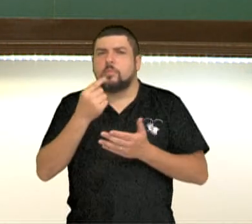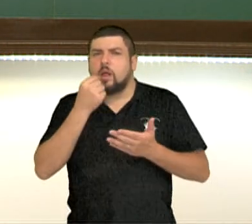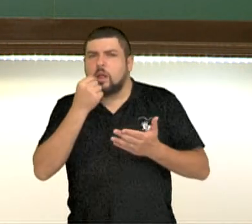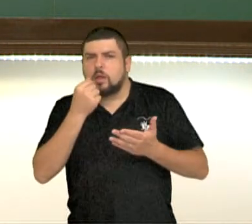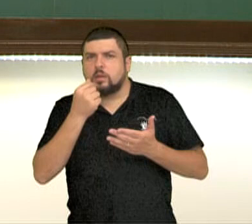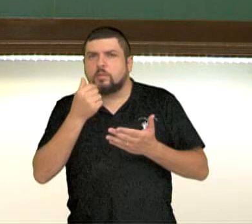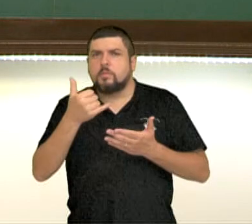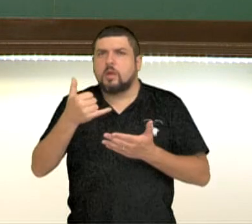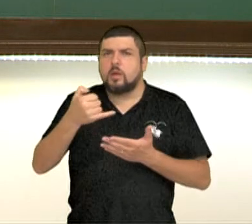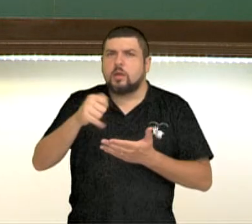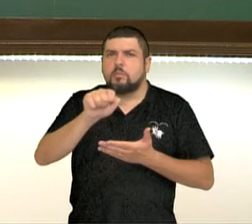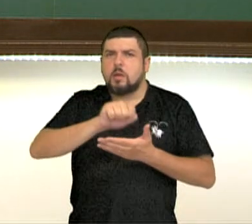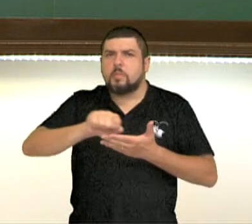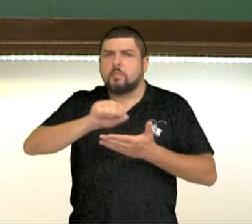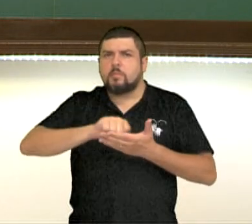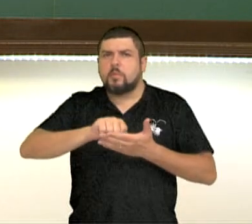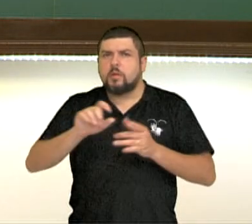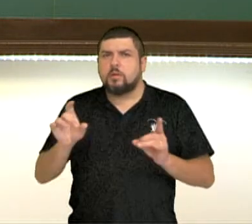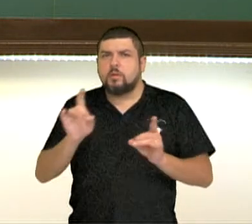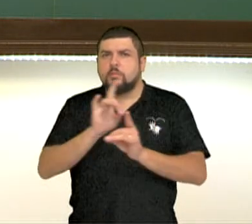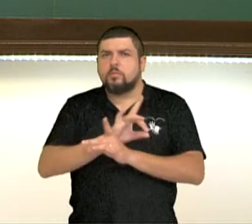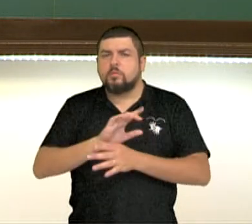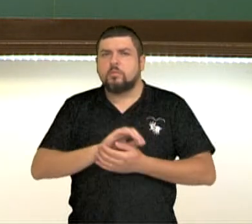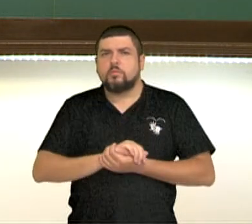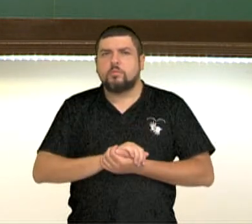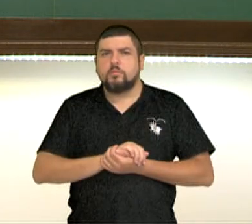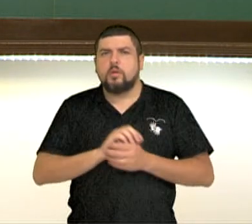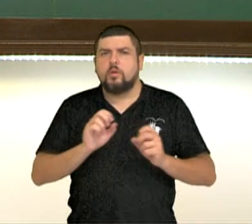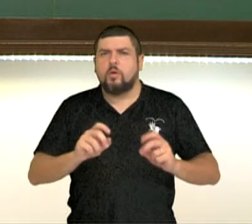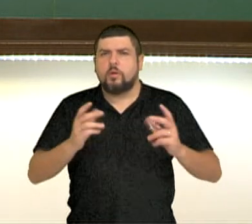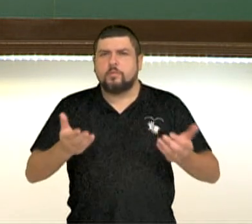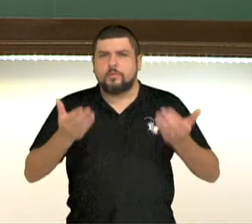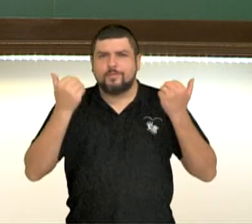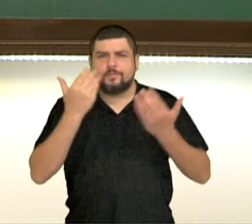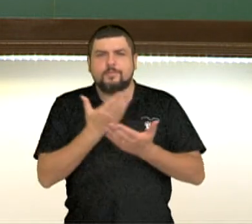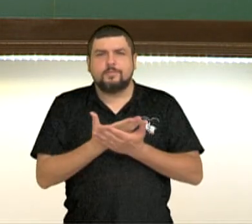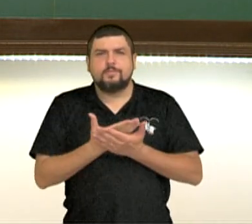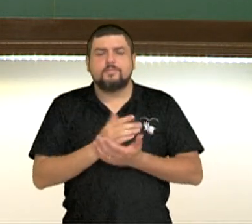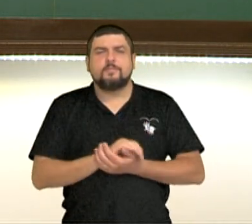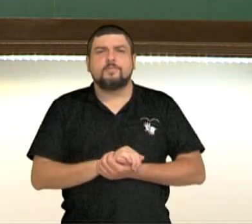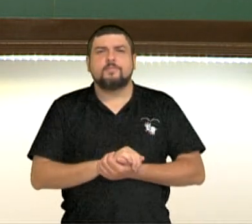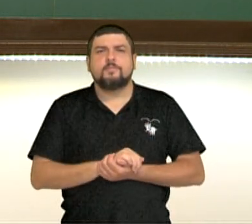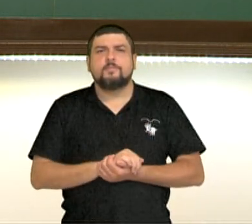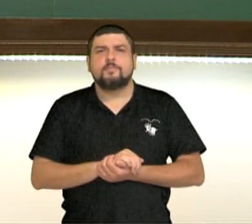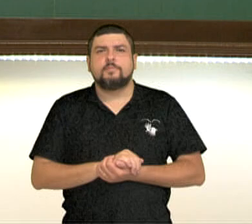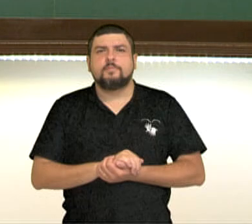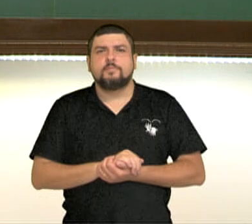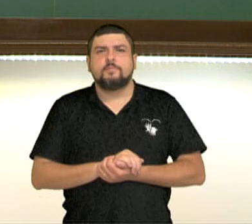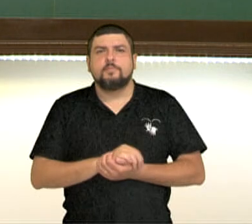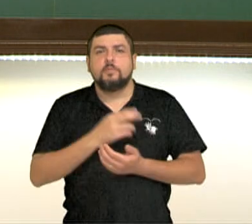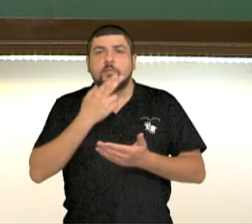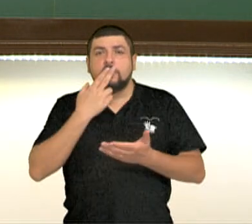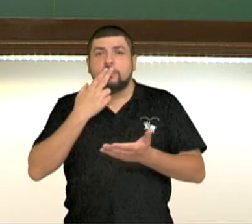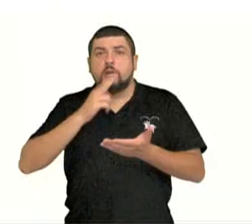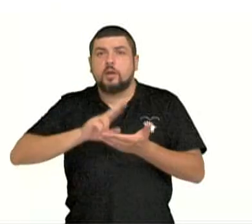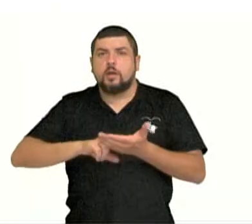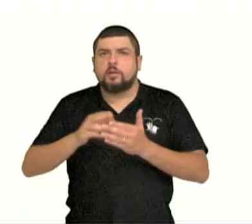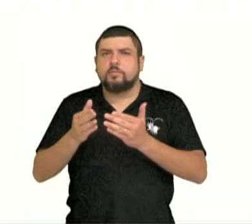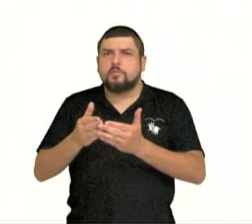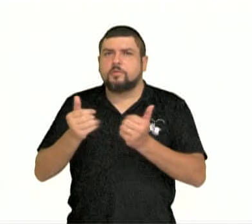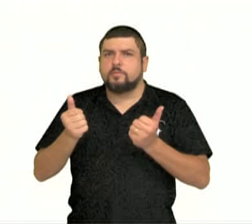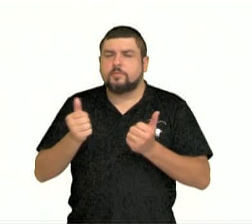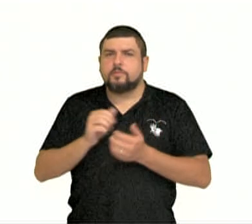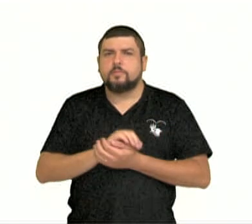mão? Tudo pronto? Bora lá estudar então. Carta de reivindicação.